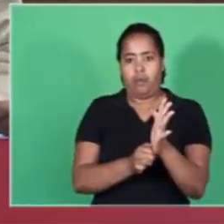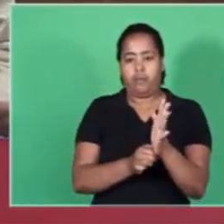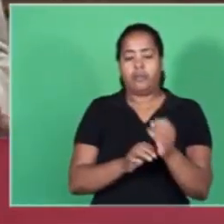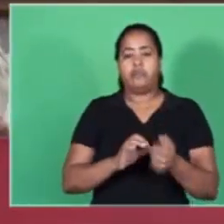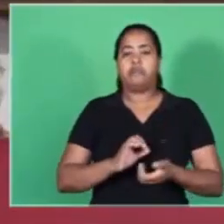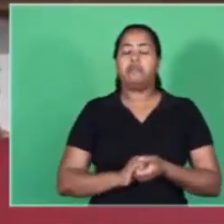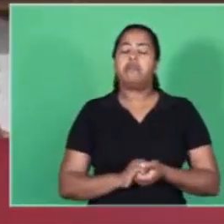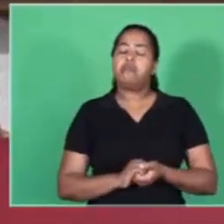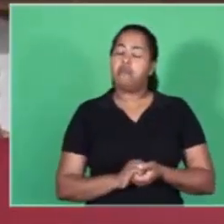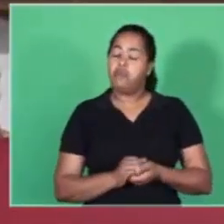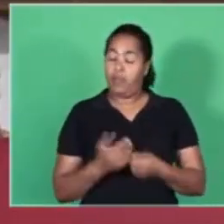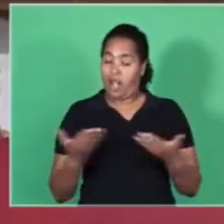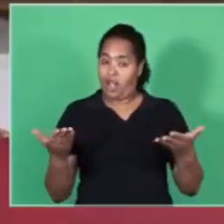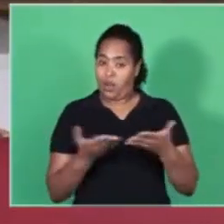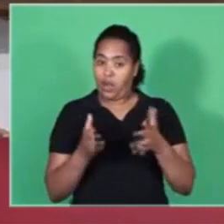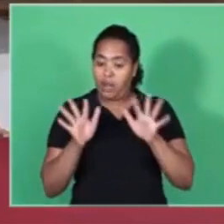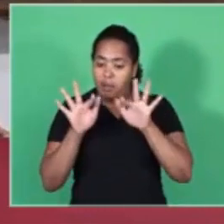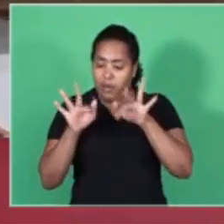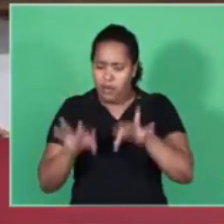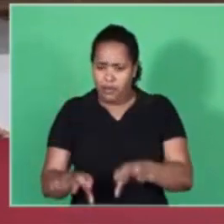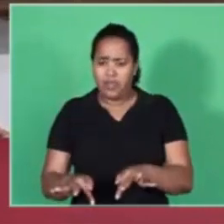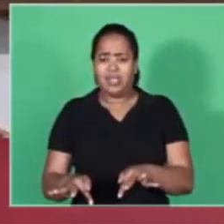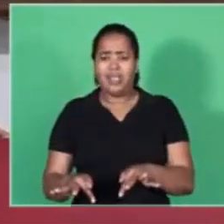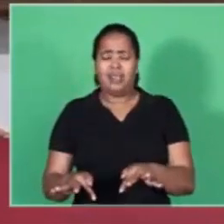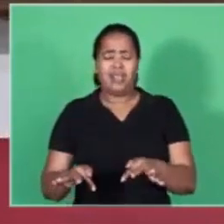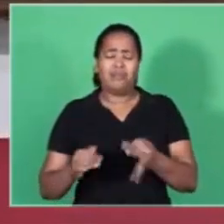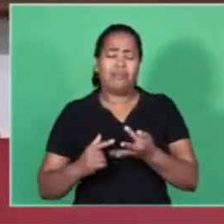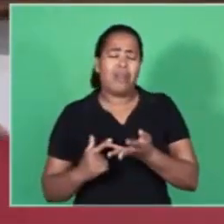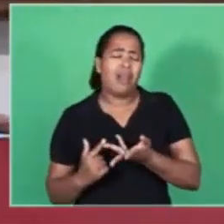vamos fechar aqui. Nós temos muita coisa para dizer.